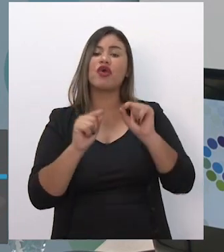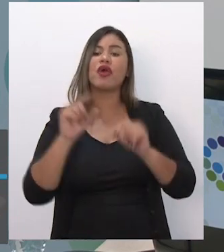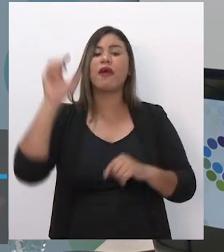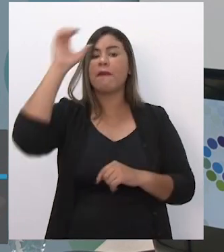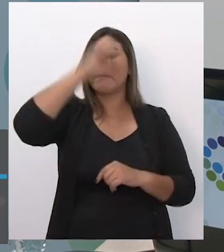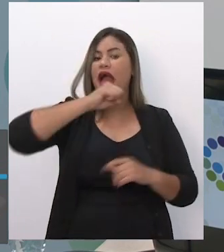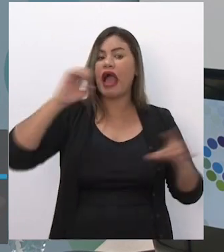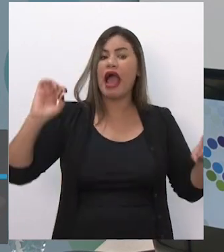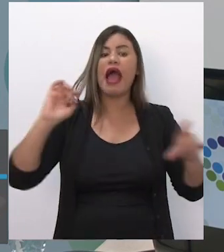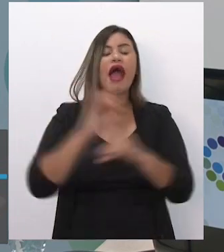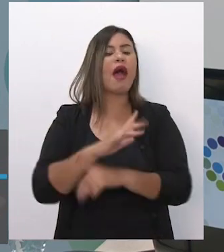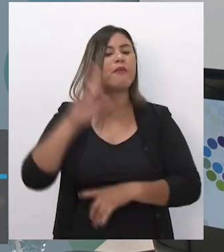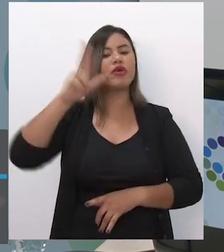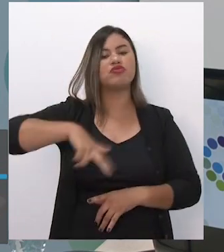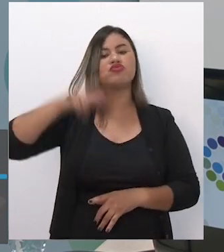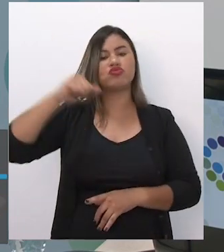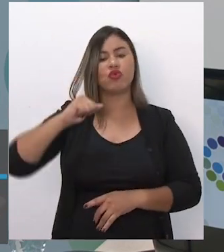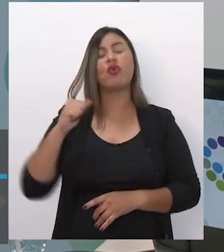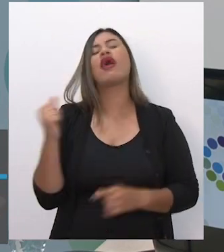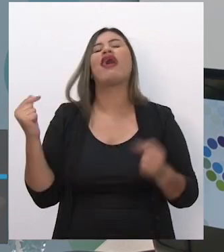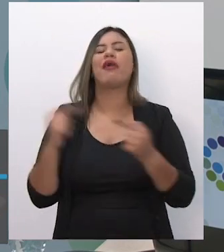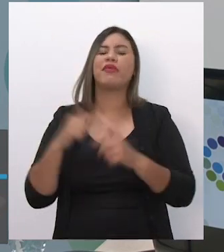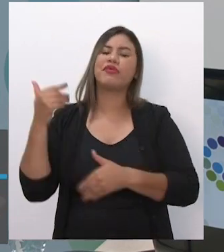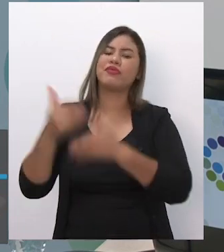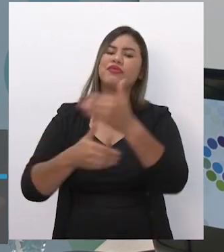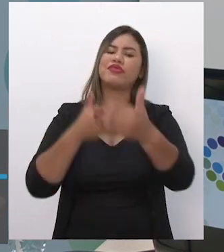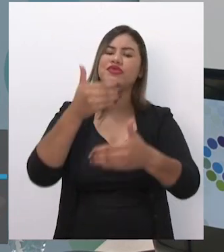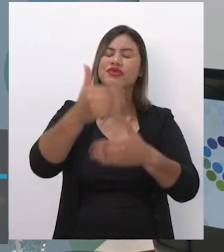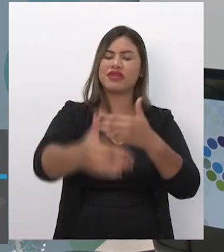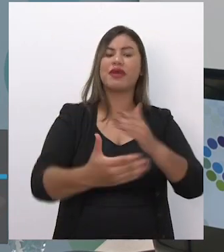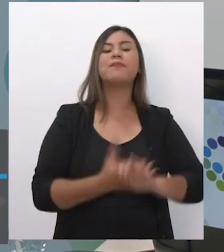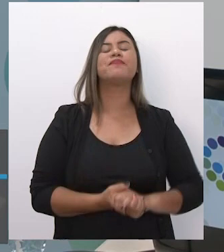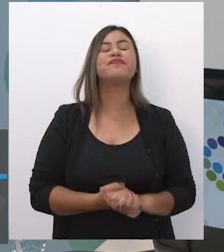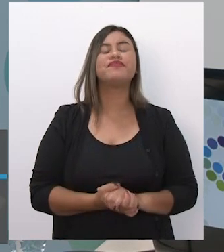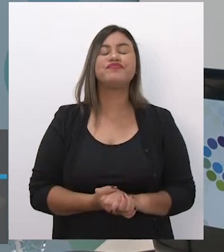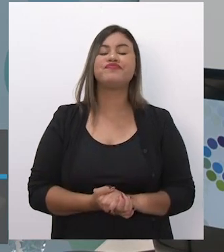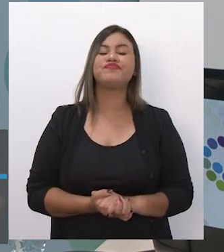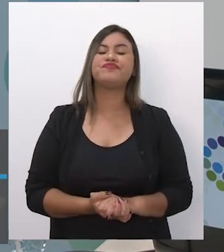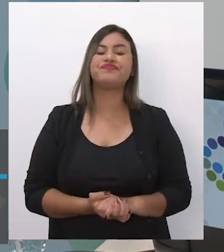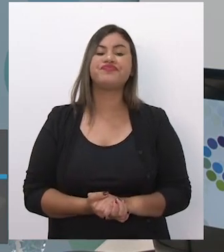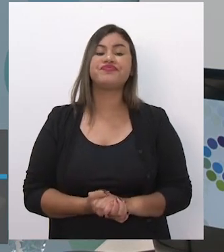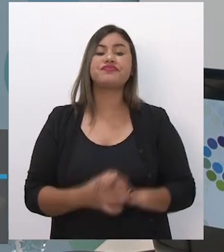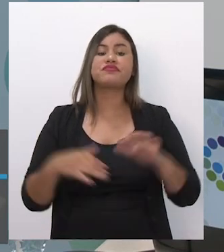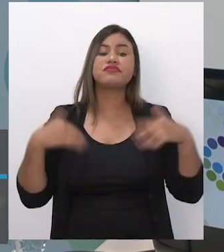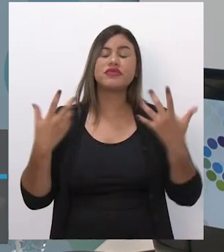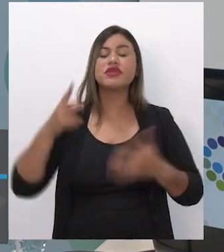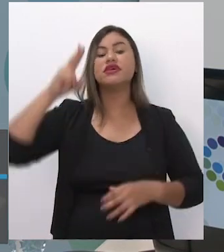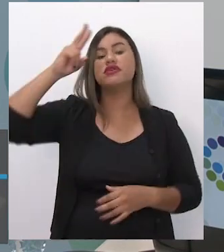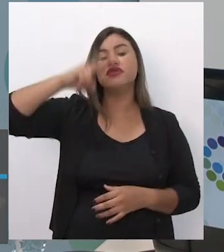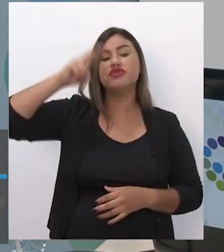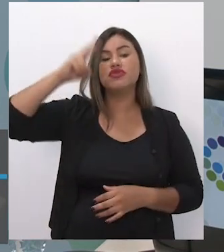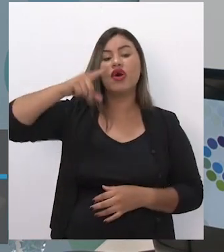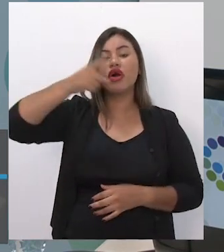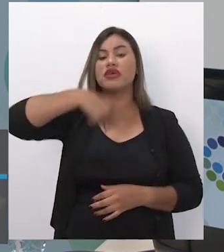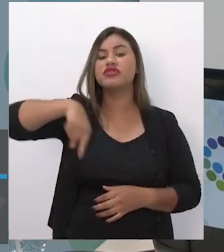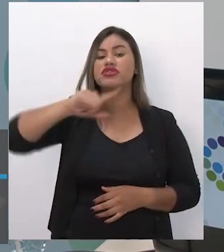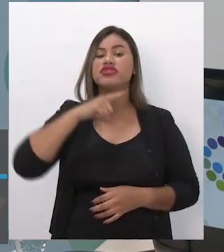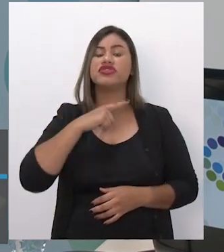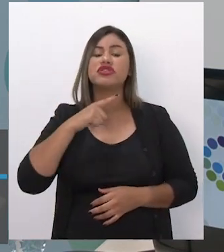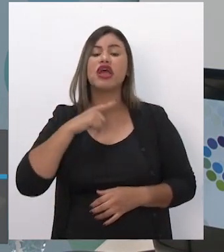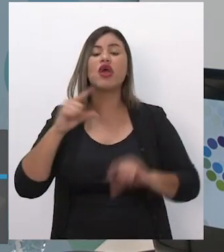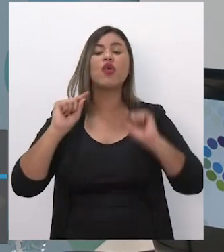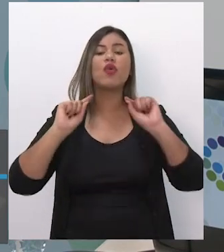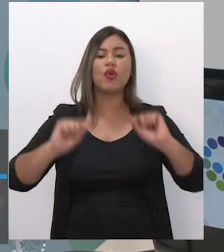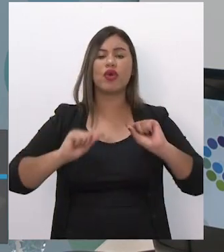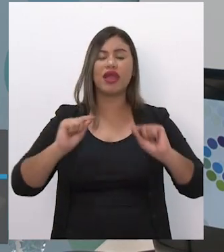concluído, não está acabado, né? Então é um processo de formação. E aí, na história, a gente tem um movimento, né,